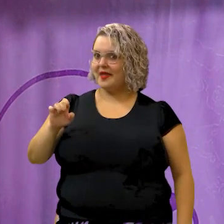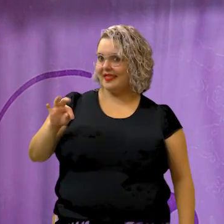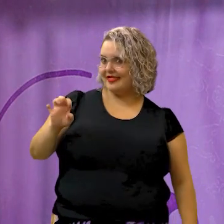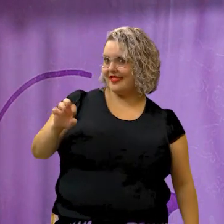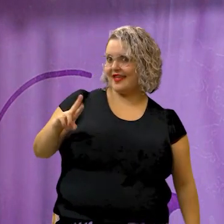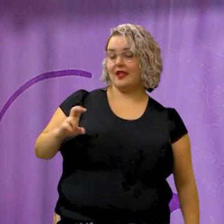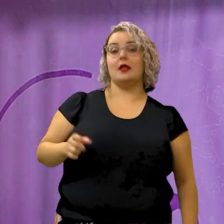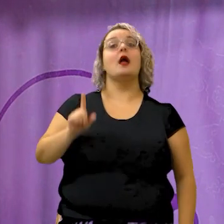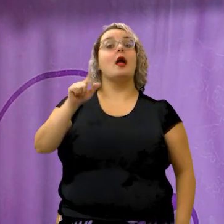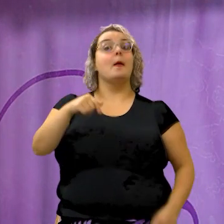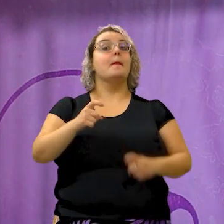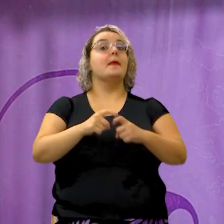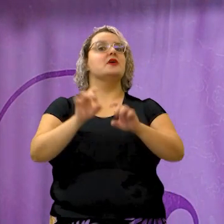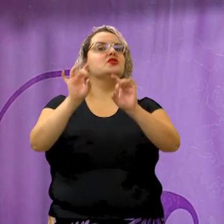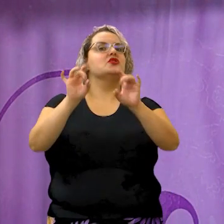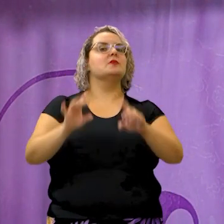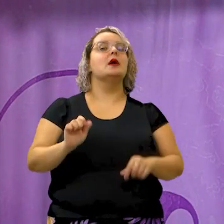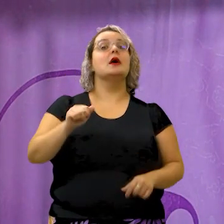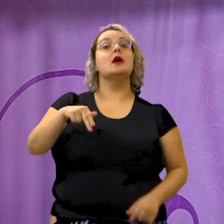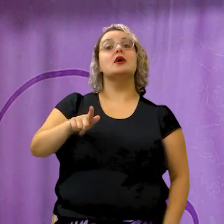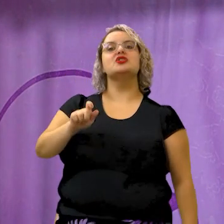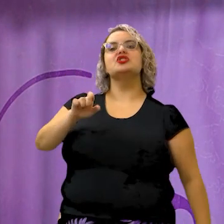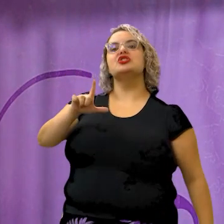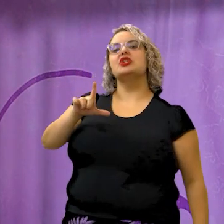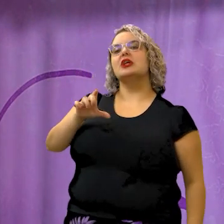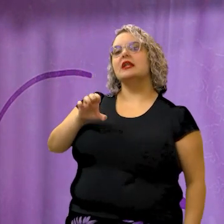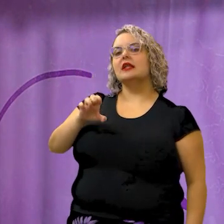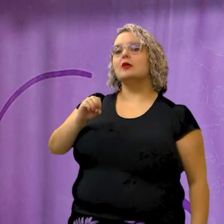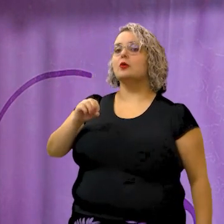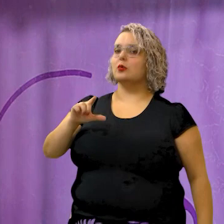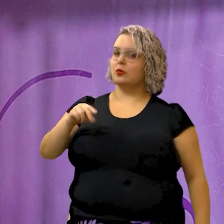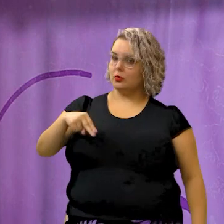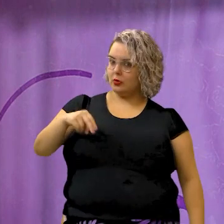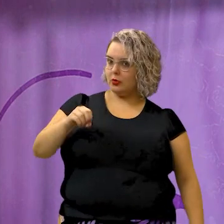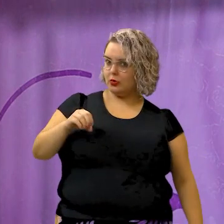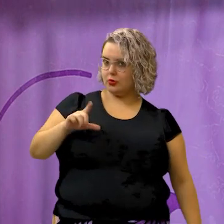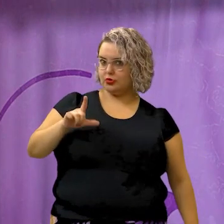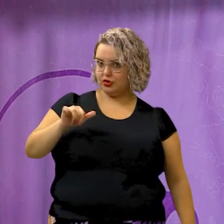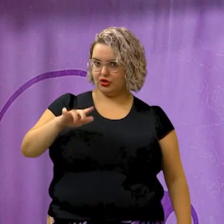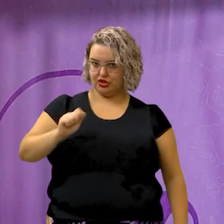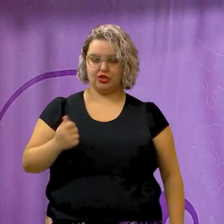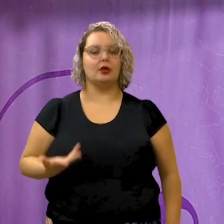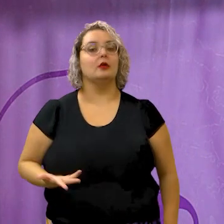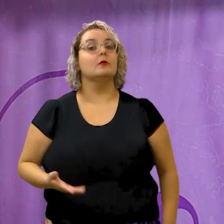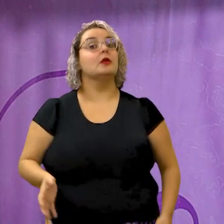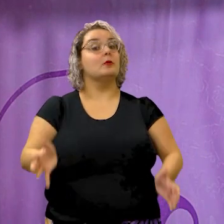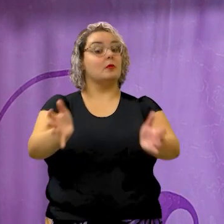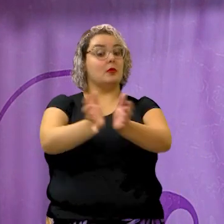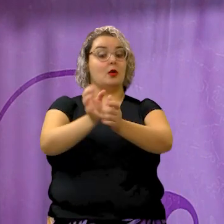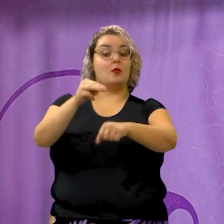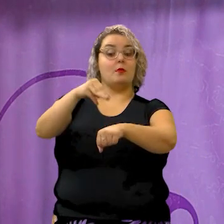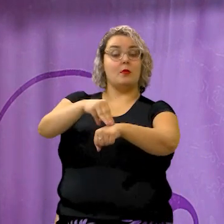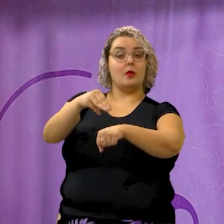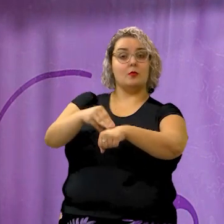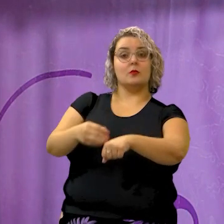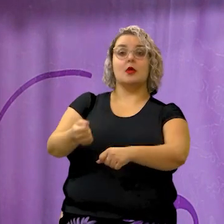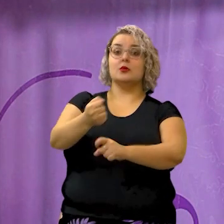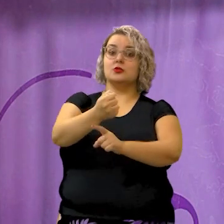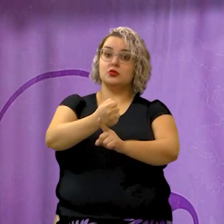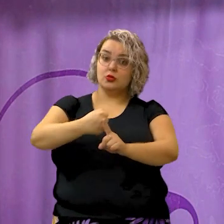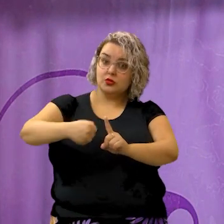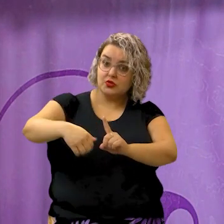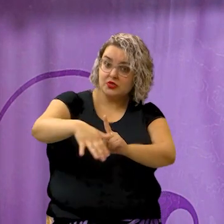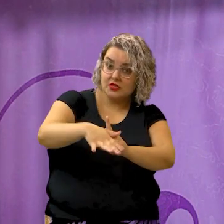é angiologista, cirurgiã vascular e também membro da Comissão de Varizes da Sociedade Brasileira